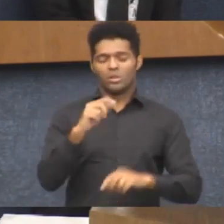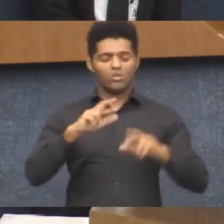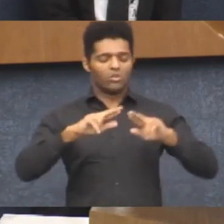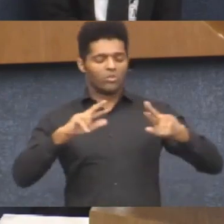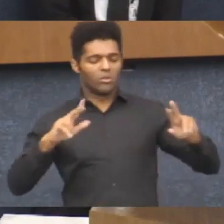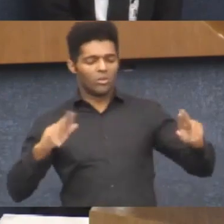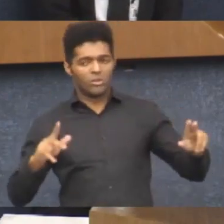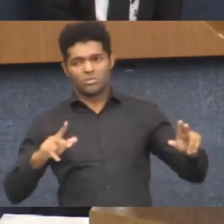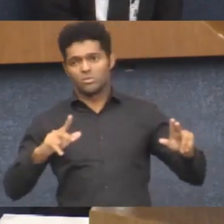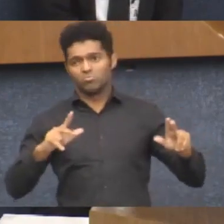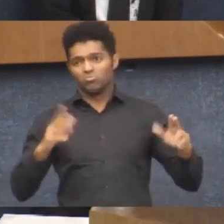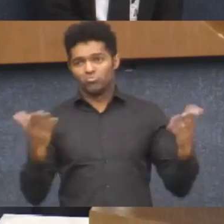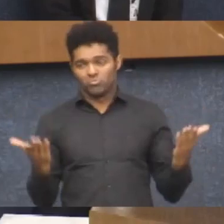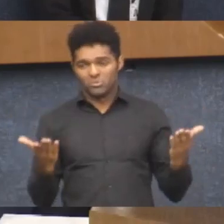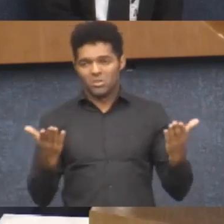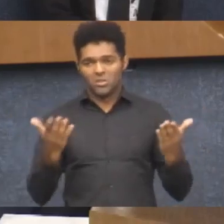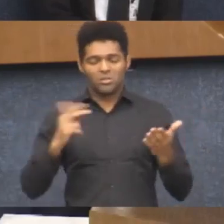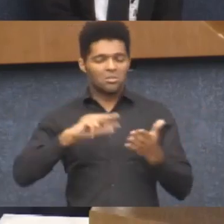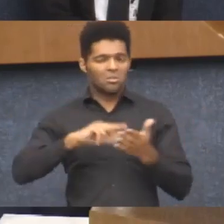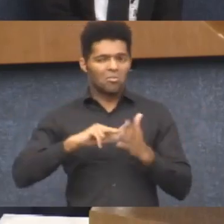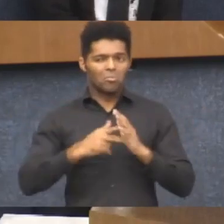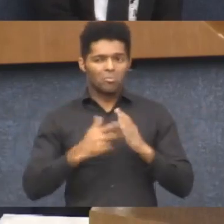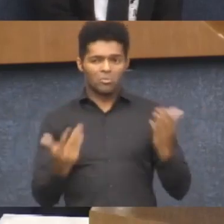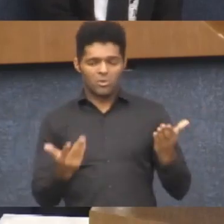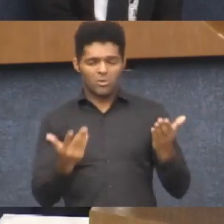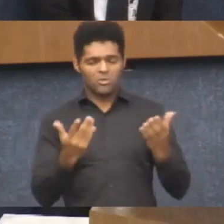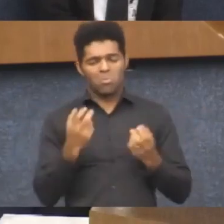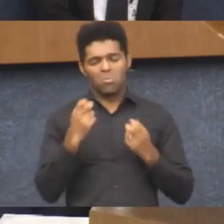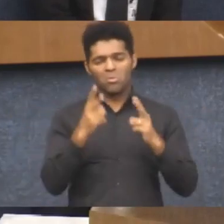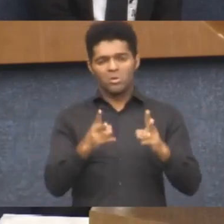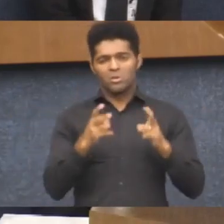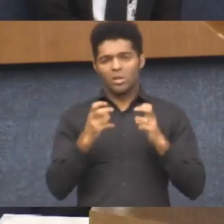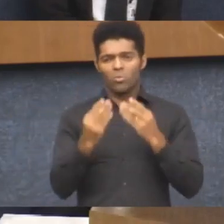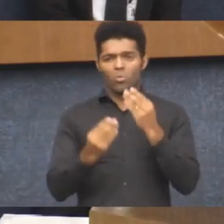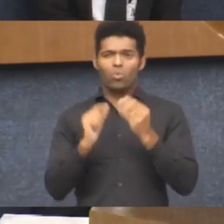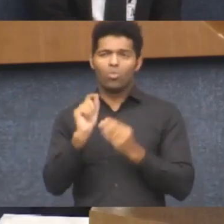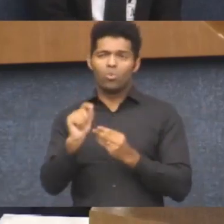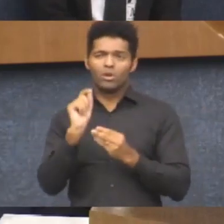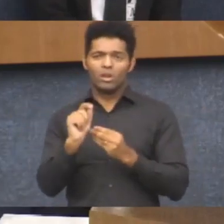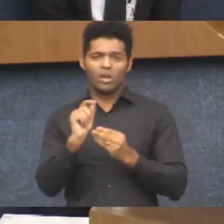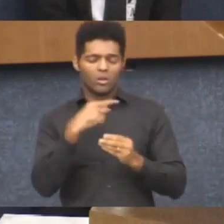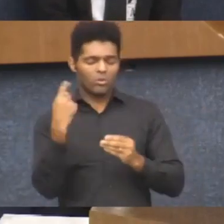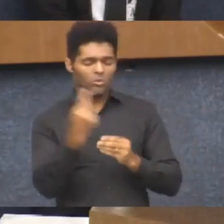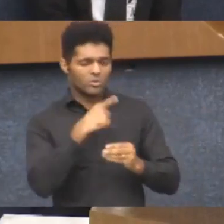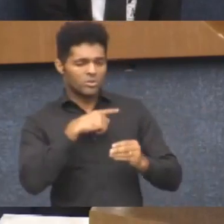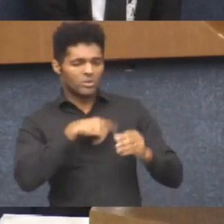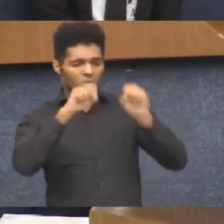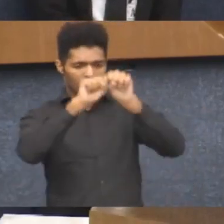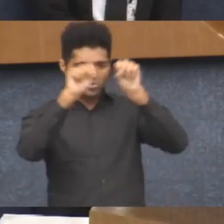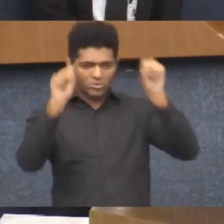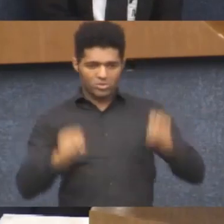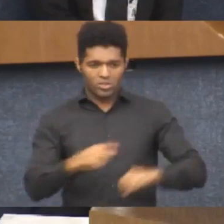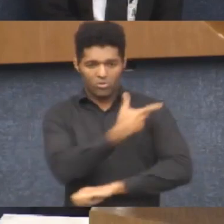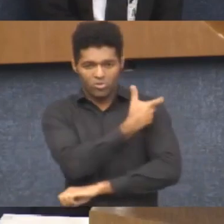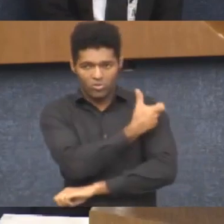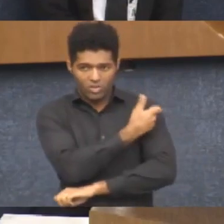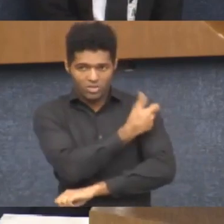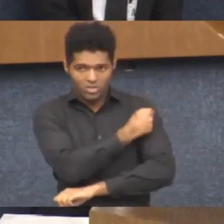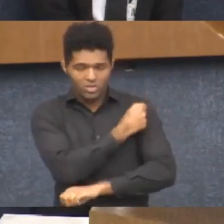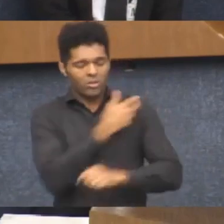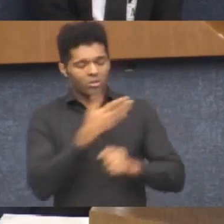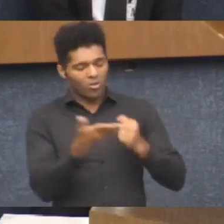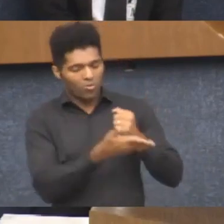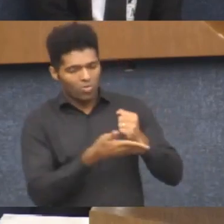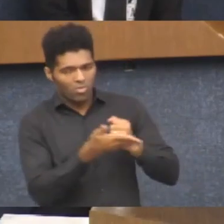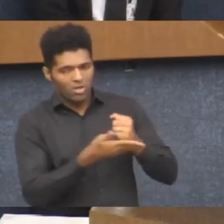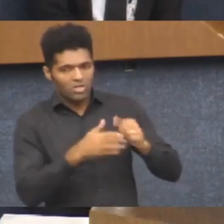comentou? Que, na verdade, a gente tem um sistema vacinal, né, subsidiado aí por vários profissionais que não são médicos, né,